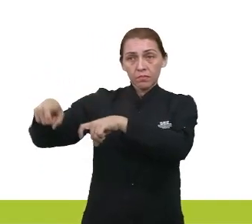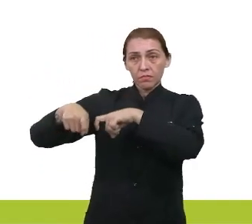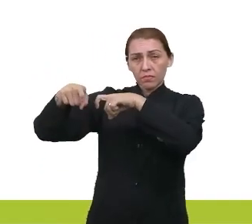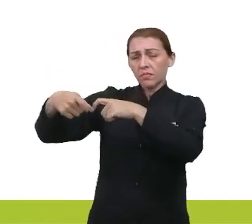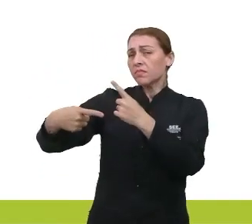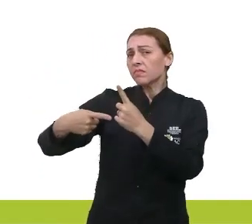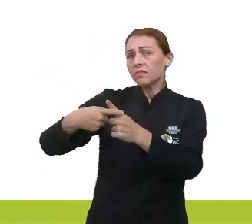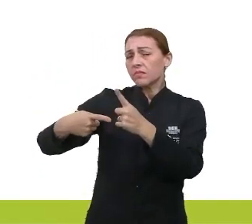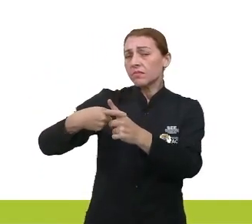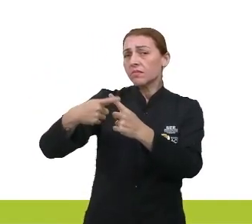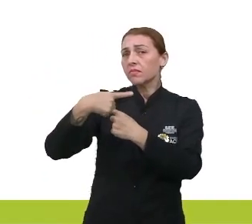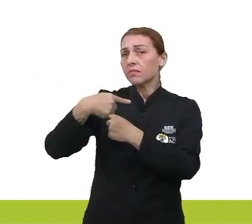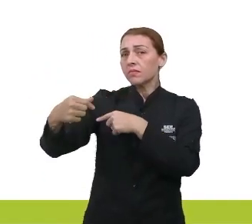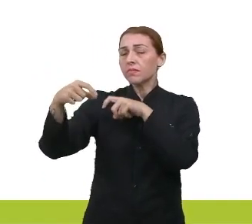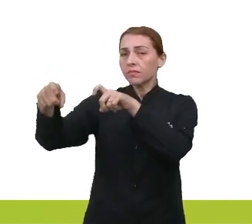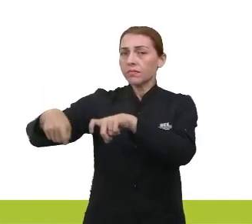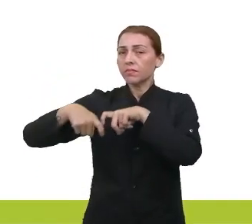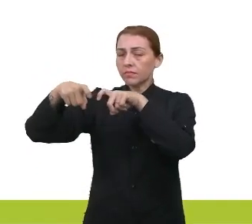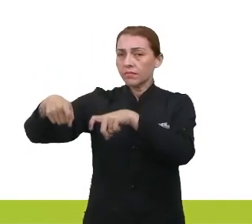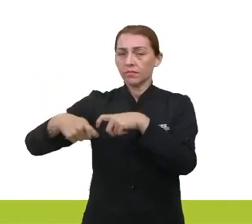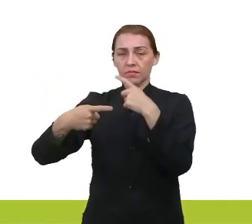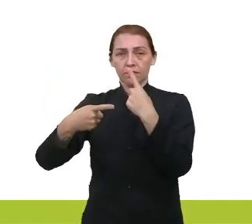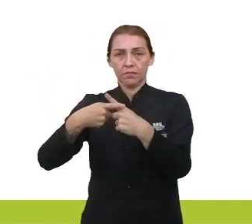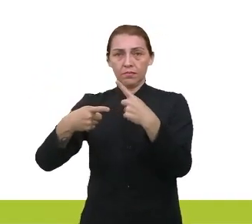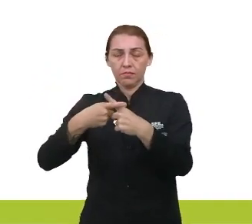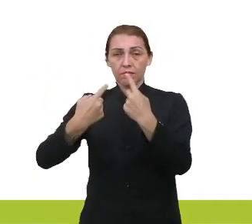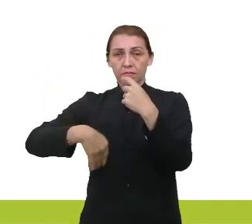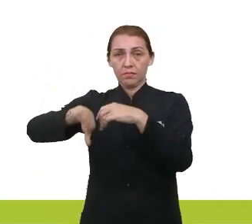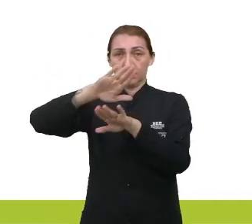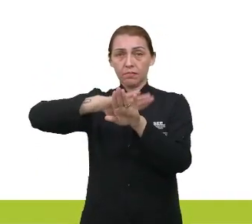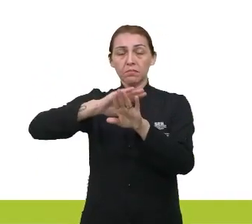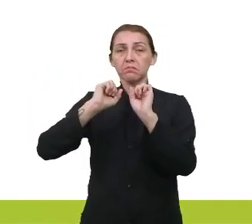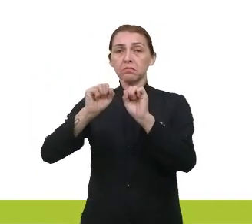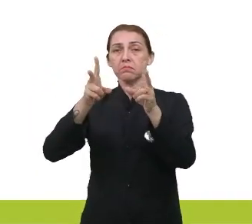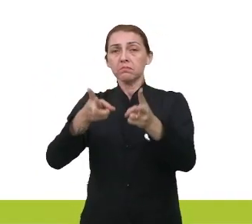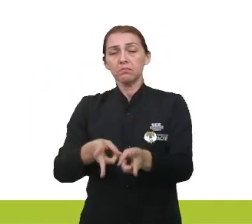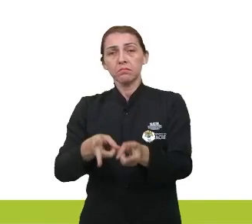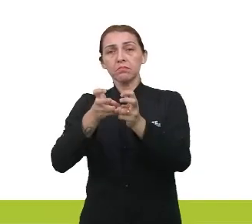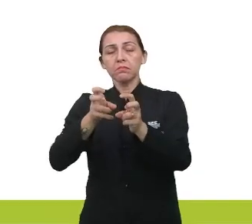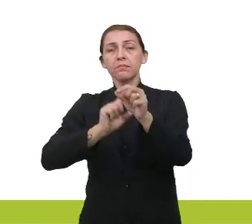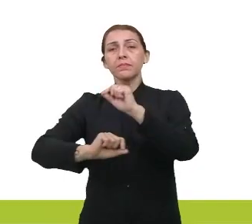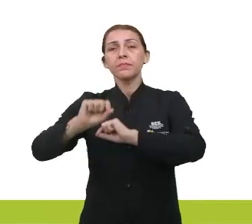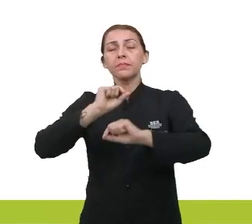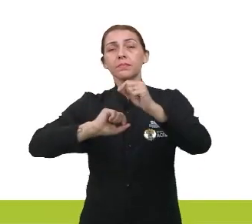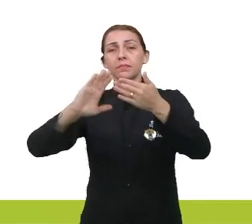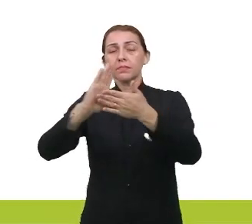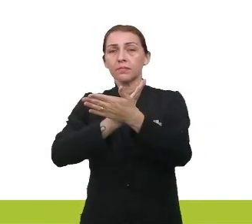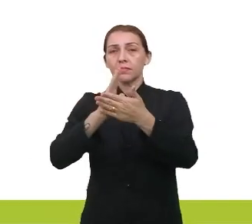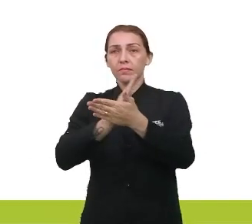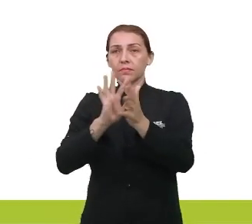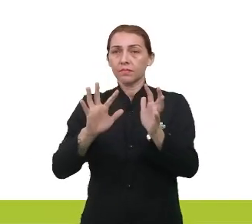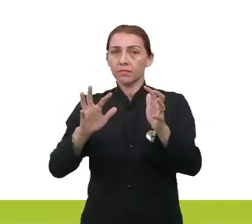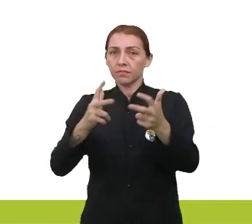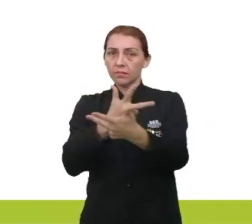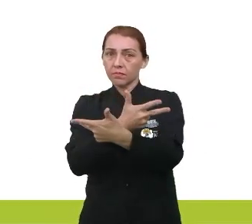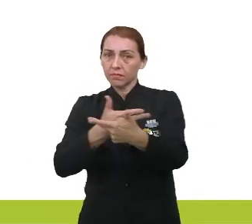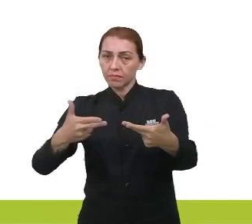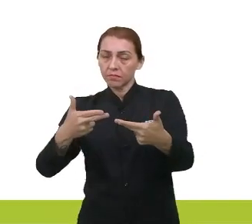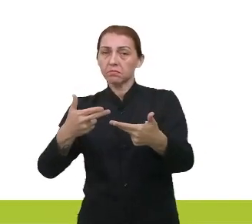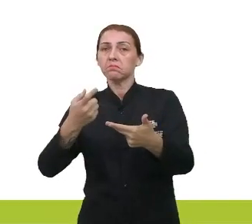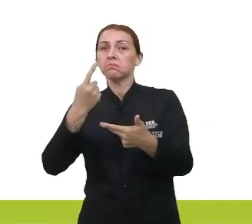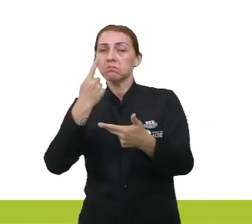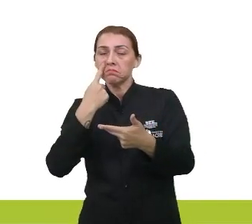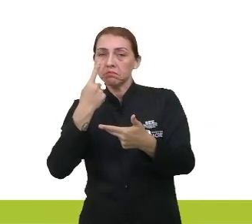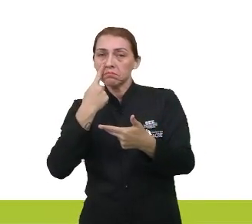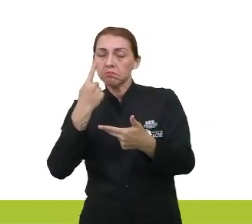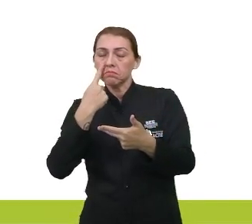que, professora, ela está saindo do campo? Porque ao fundo a gente pode observar algumas máquinas. Olha que